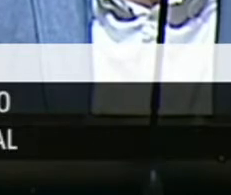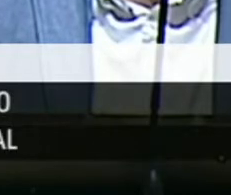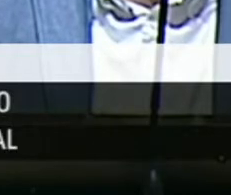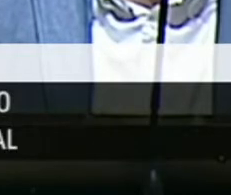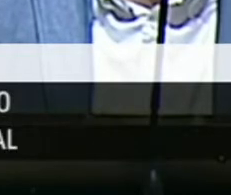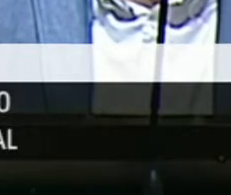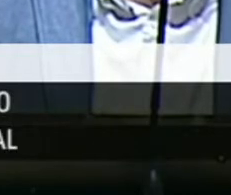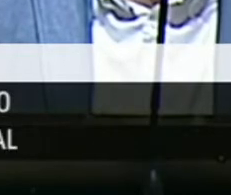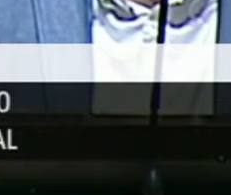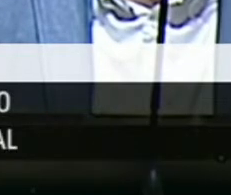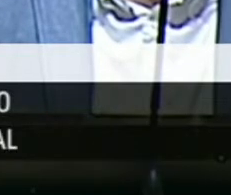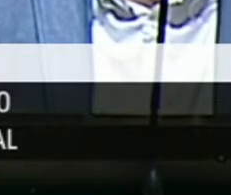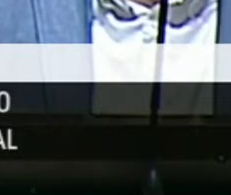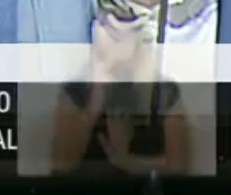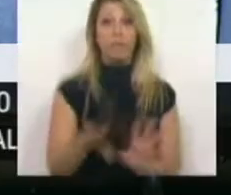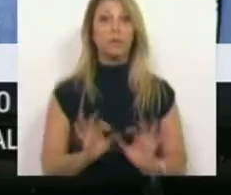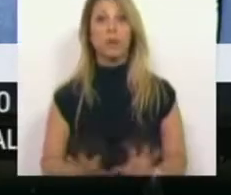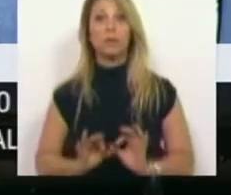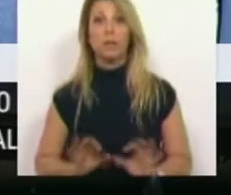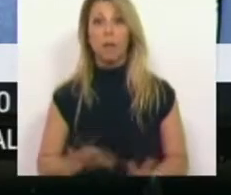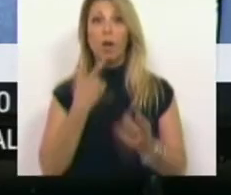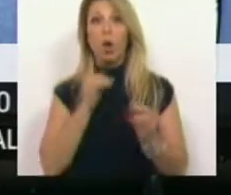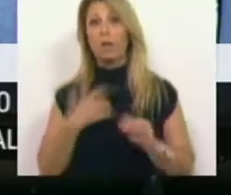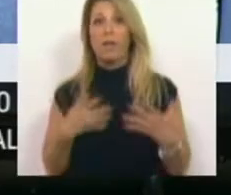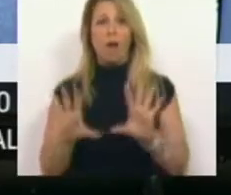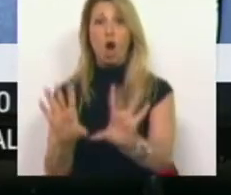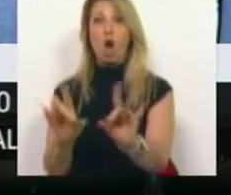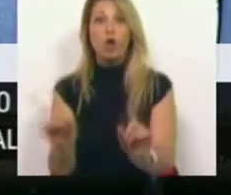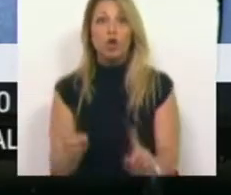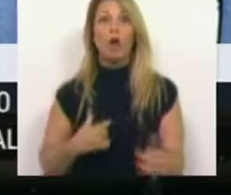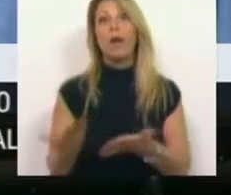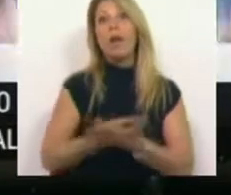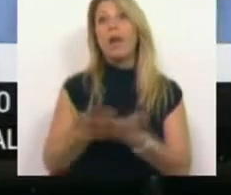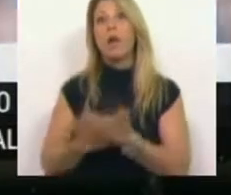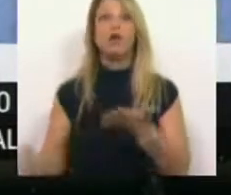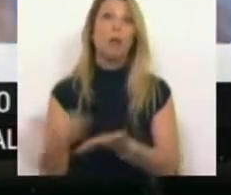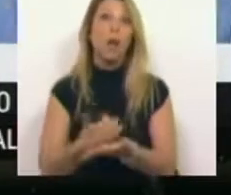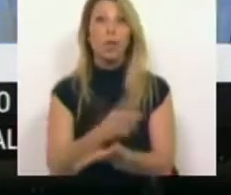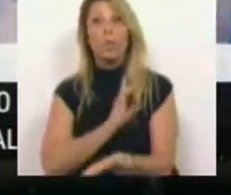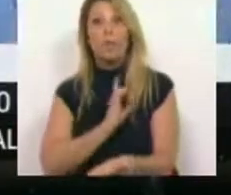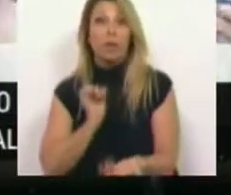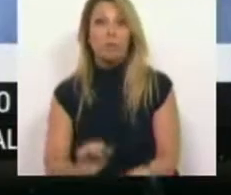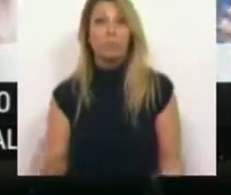para não se mexer mais uma vez nos negócios e nos lucros dos privados. Muito bem.